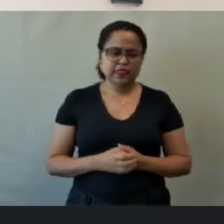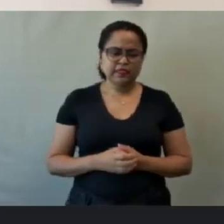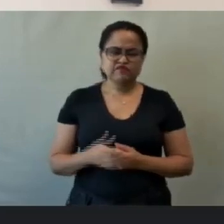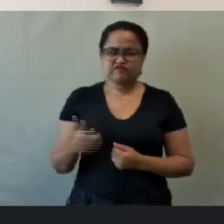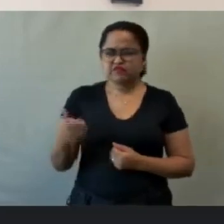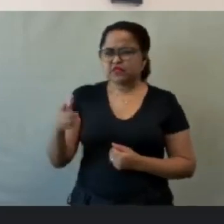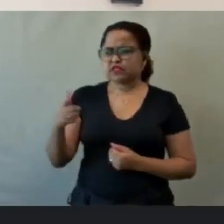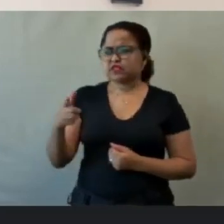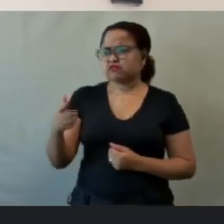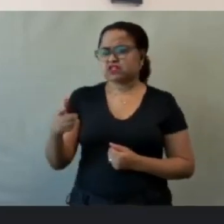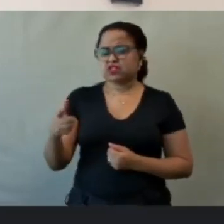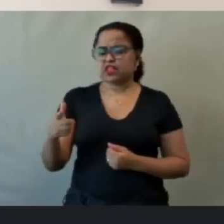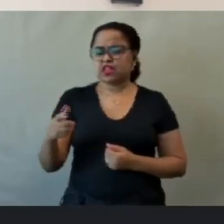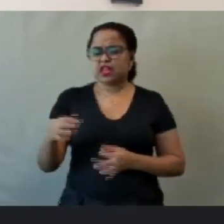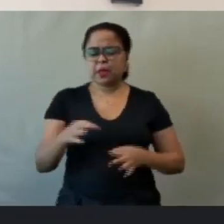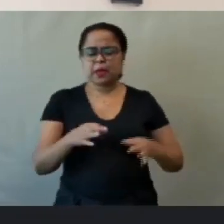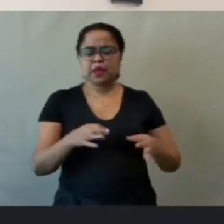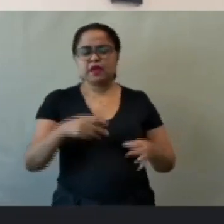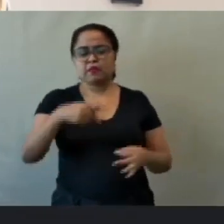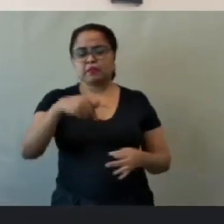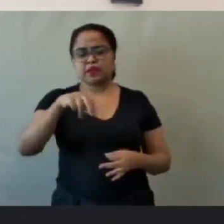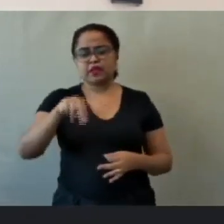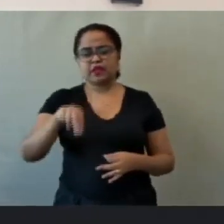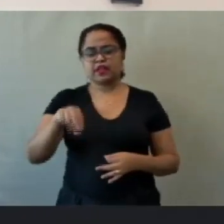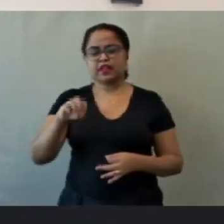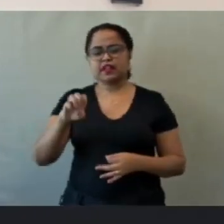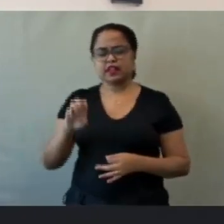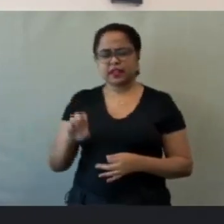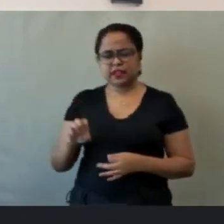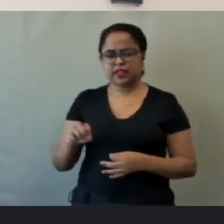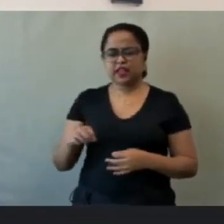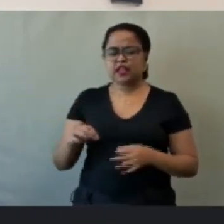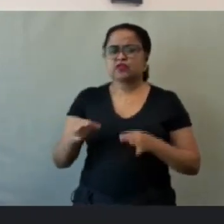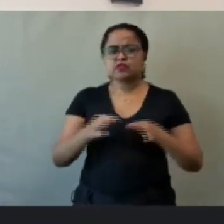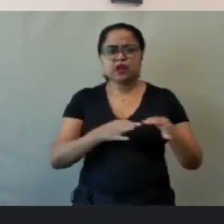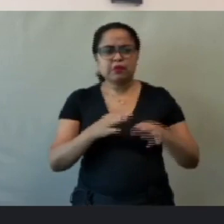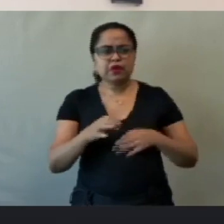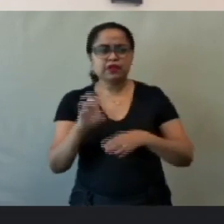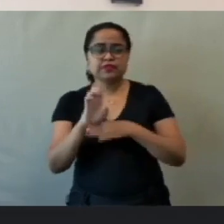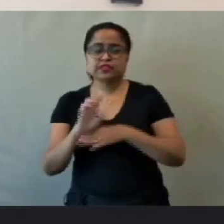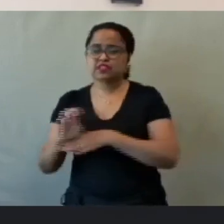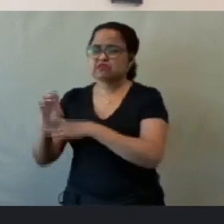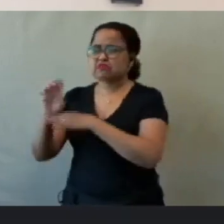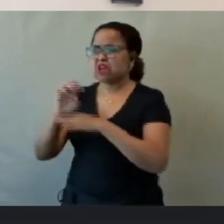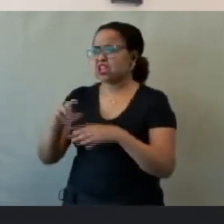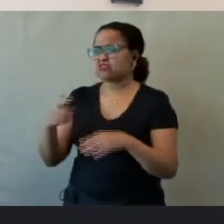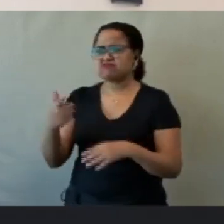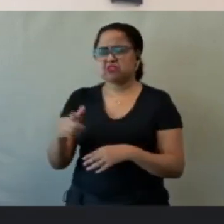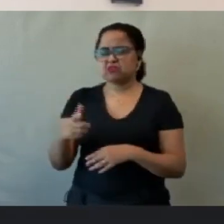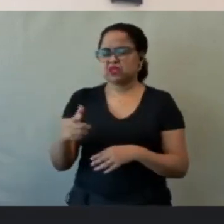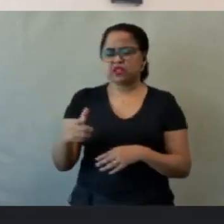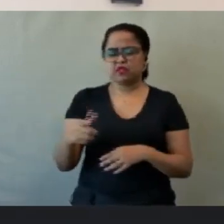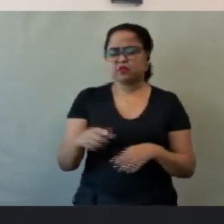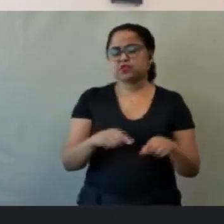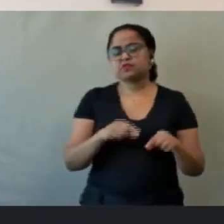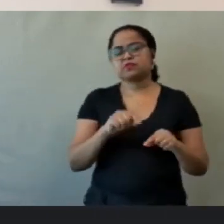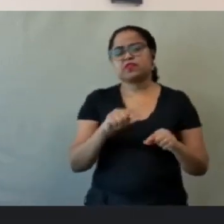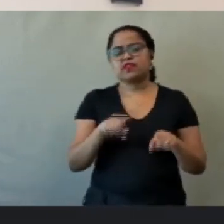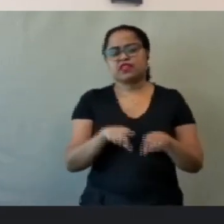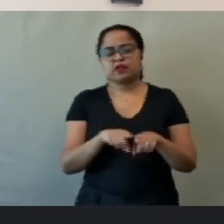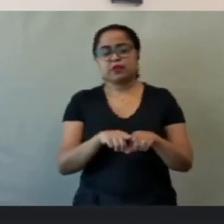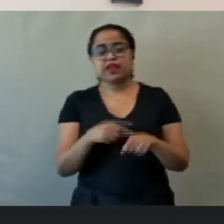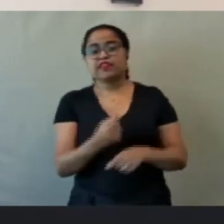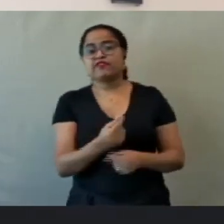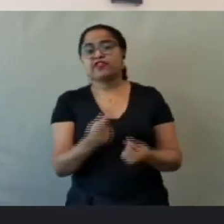Educação, nós não teremos planos estaduais, não teremos planos municipais de educação e não teremos financiamento